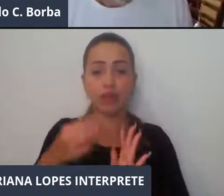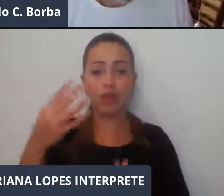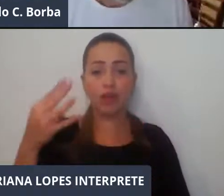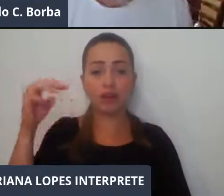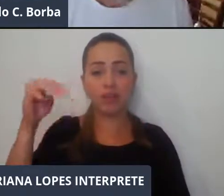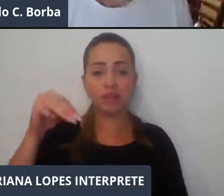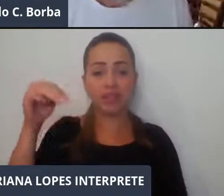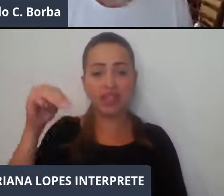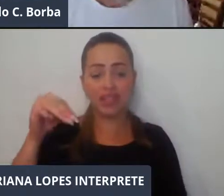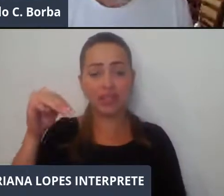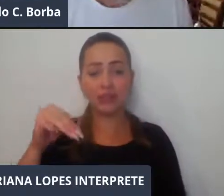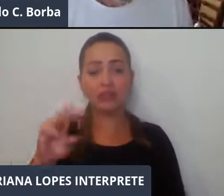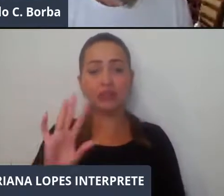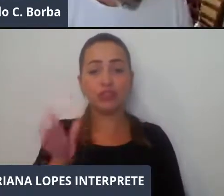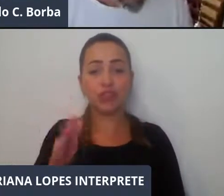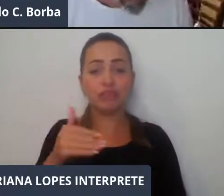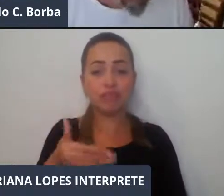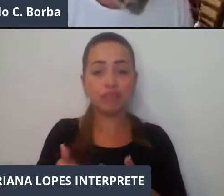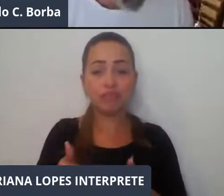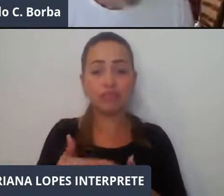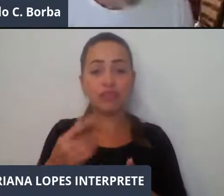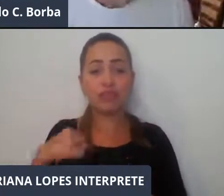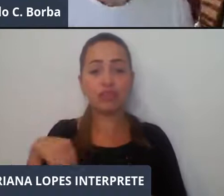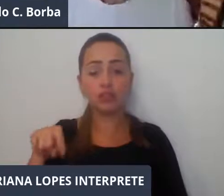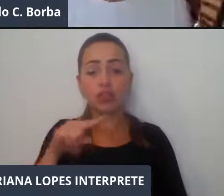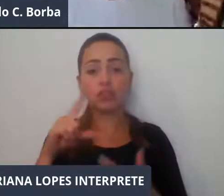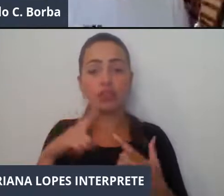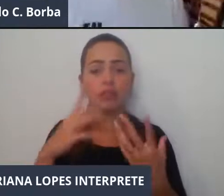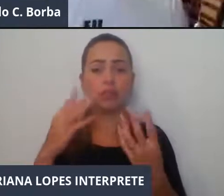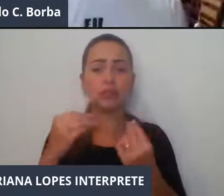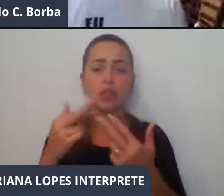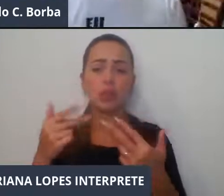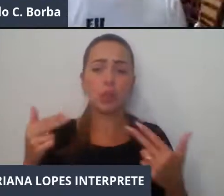subir. Eu acho que tem muitas questões aqui que